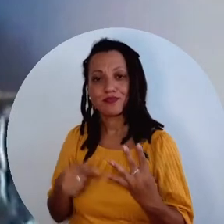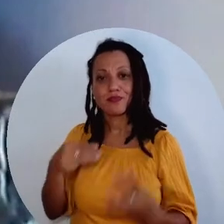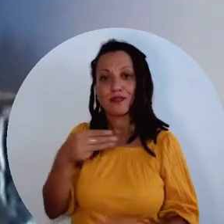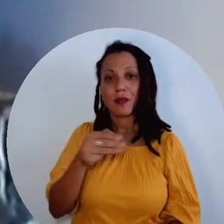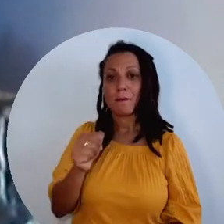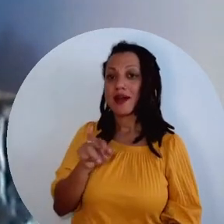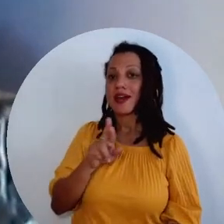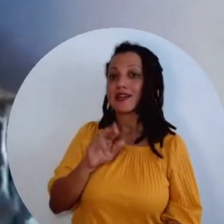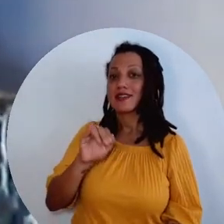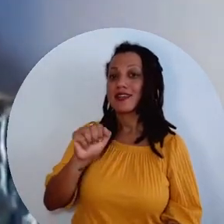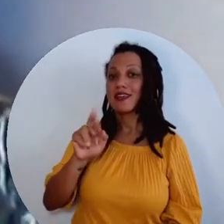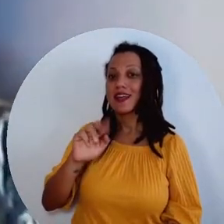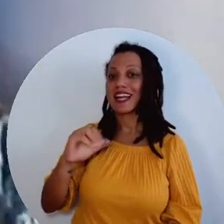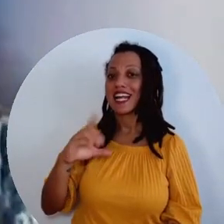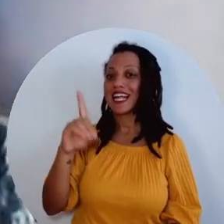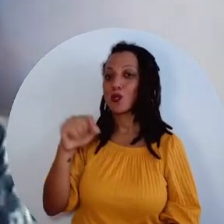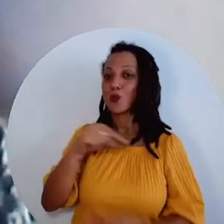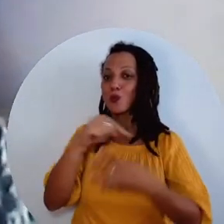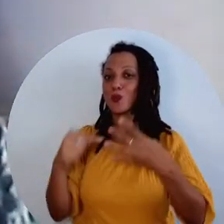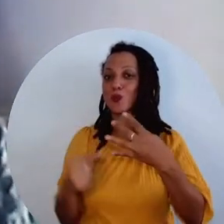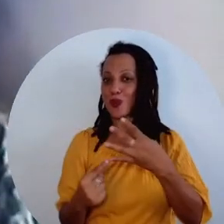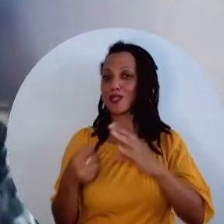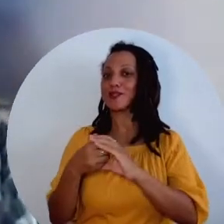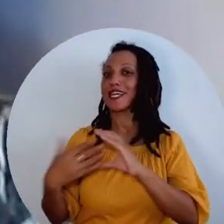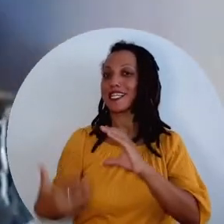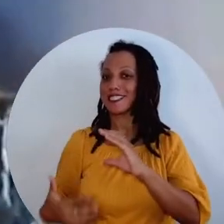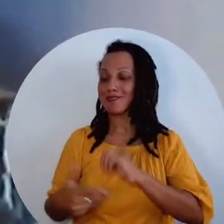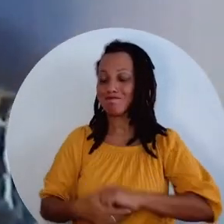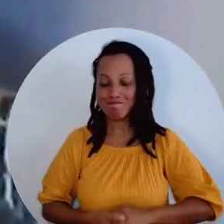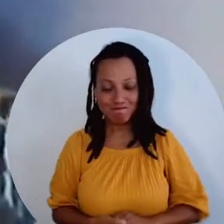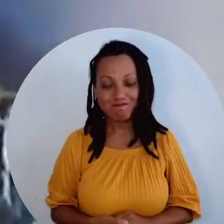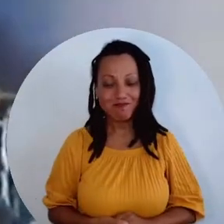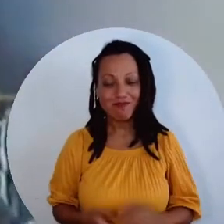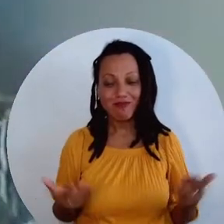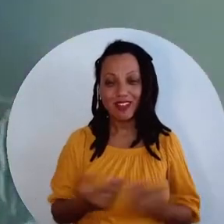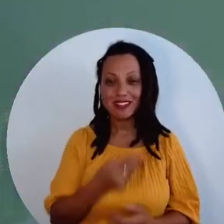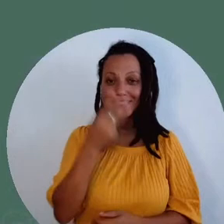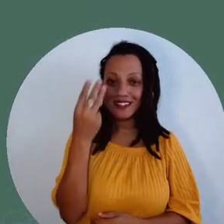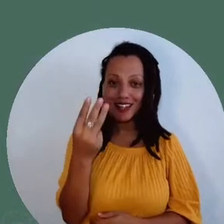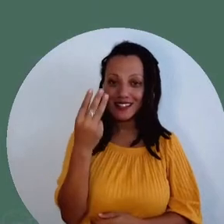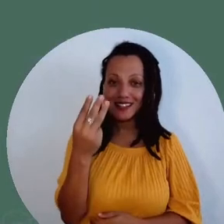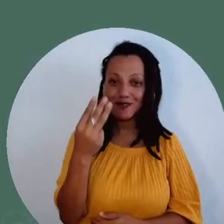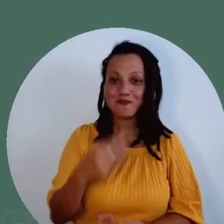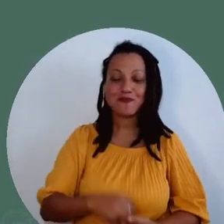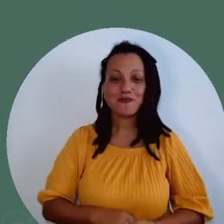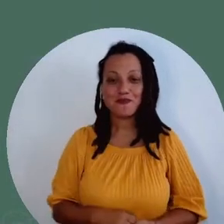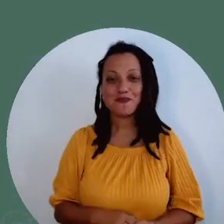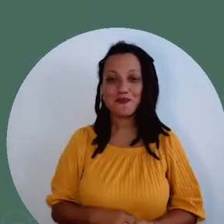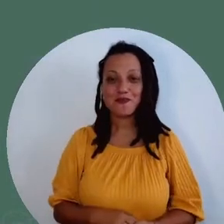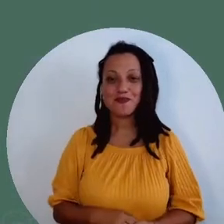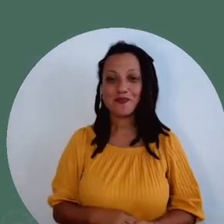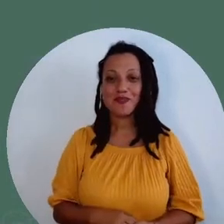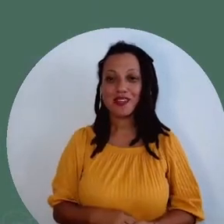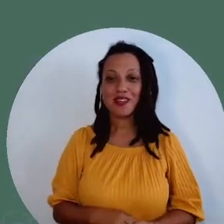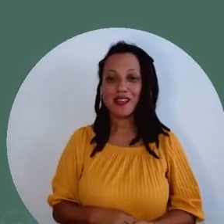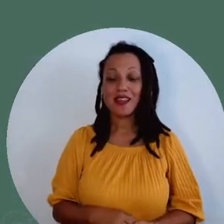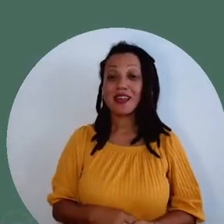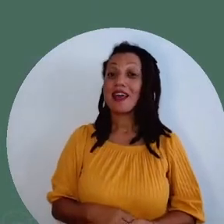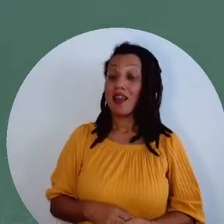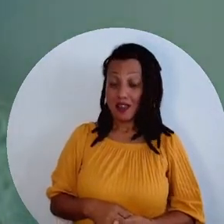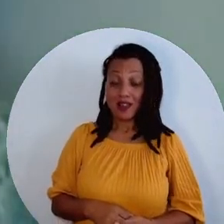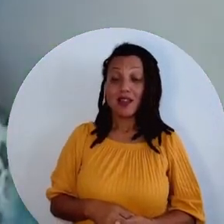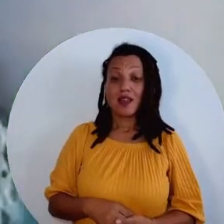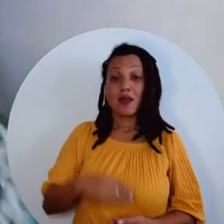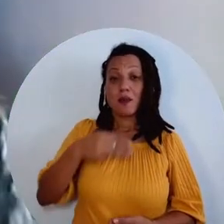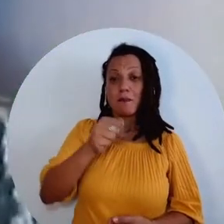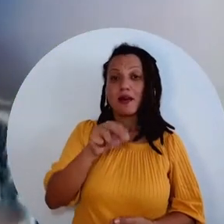características do matriarcado? Então agora a gente vai para o tópico 3, que é o matriarcado enquanto um valor